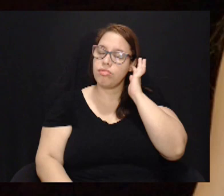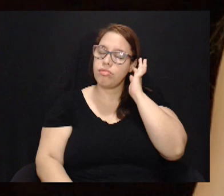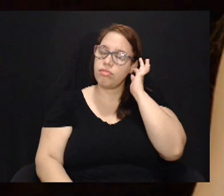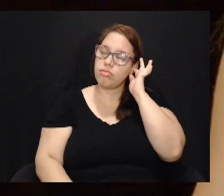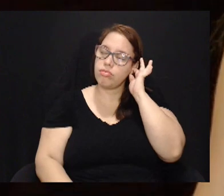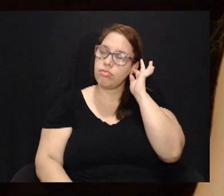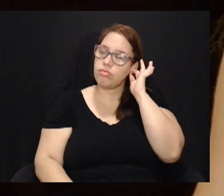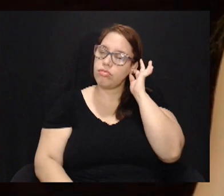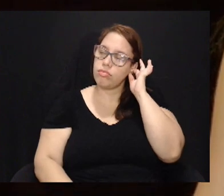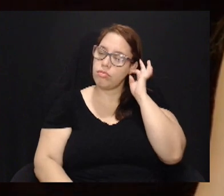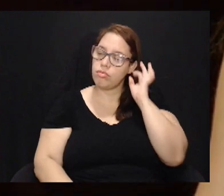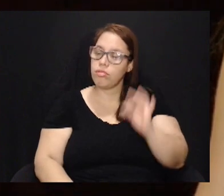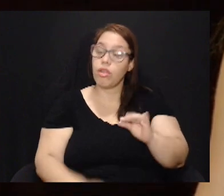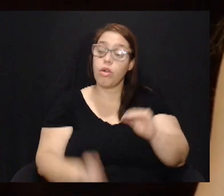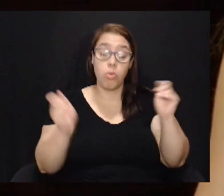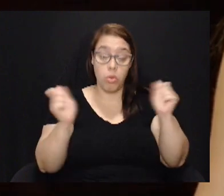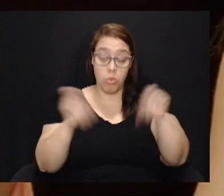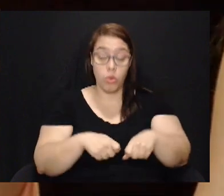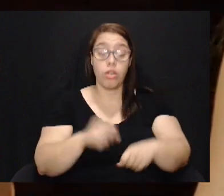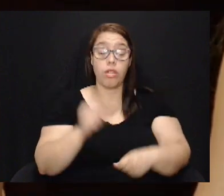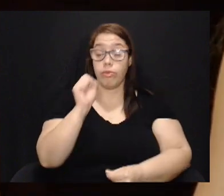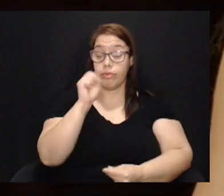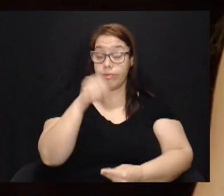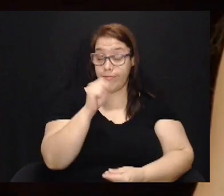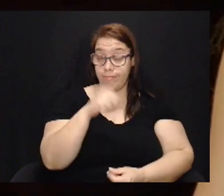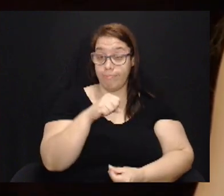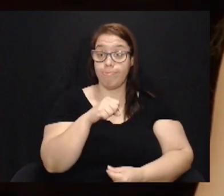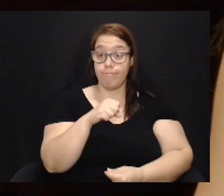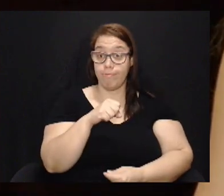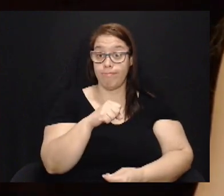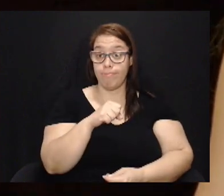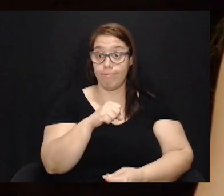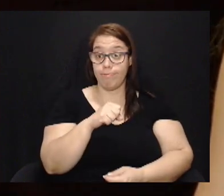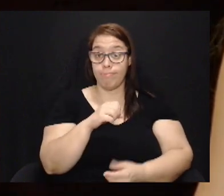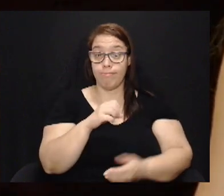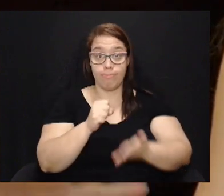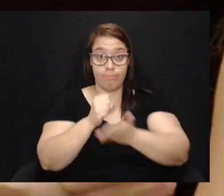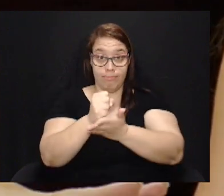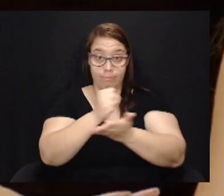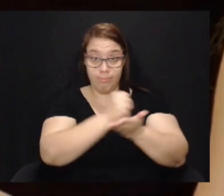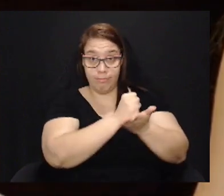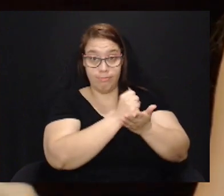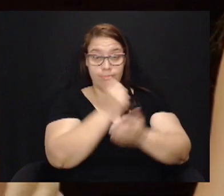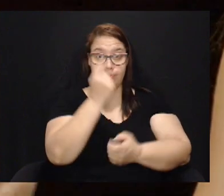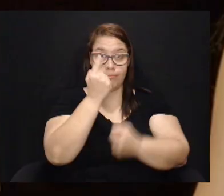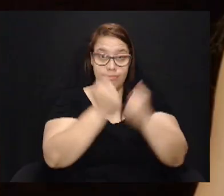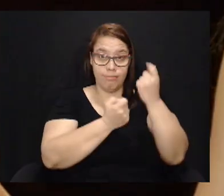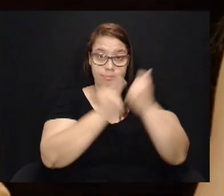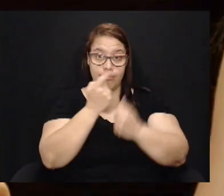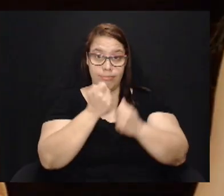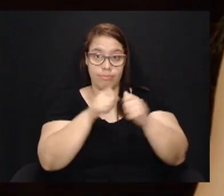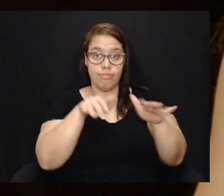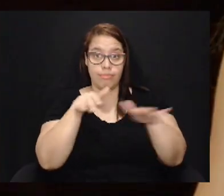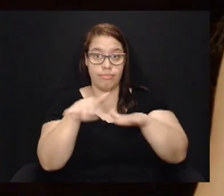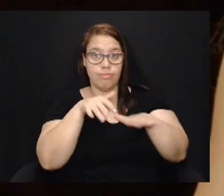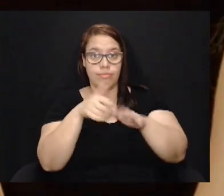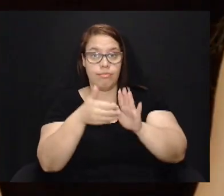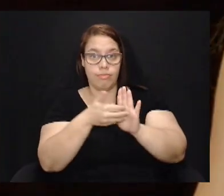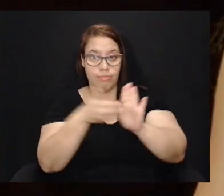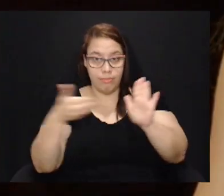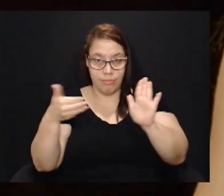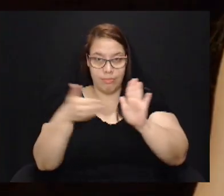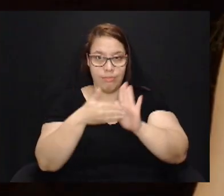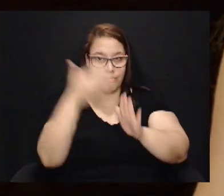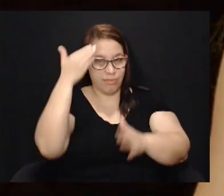super possível, né? E na cesta, muitas vezes, vem alguns alimentos para um momento de exceção, né? Então, a gente sabe que vem ali, às